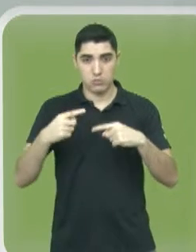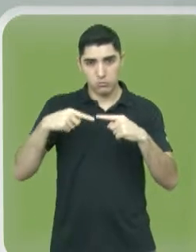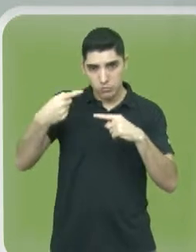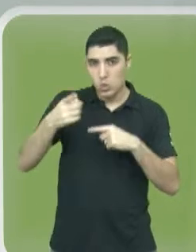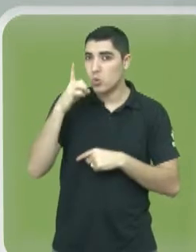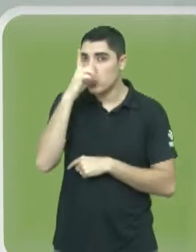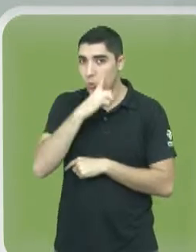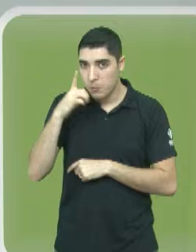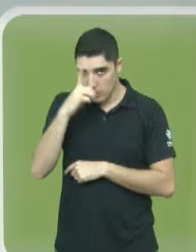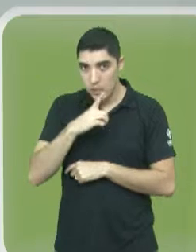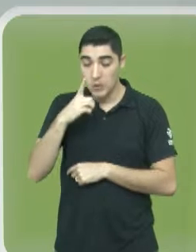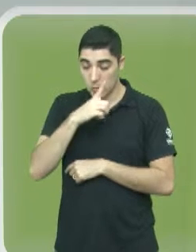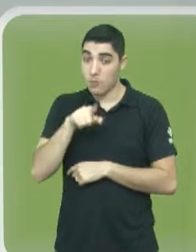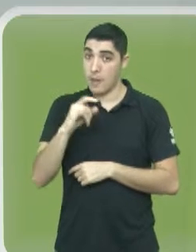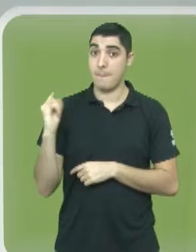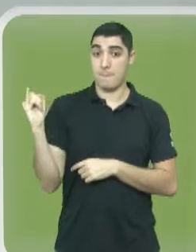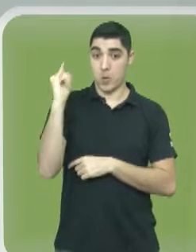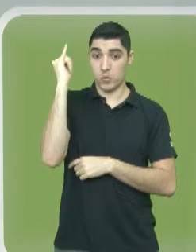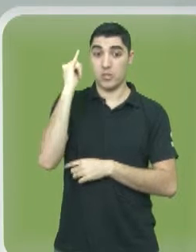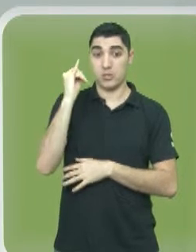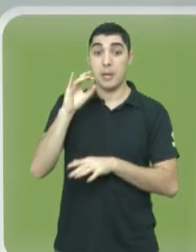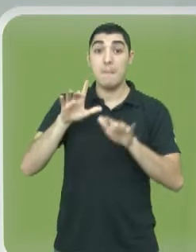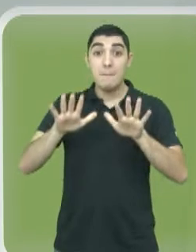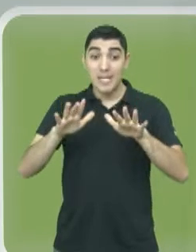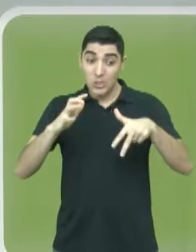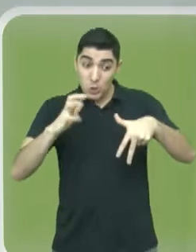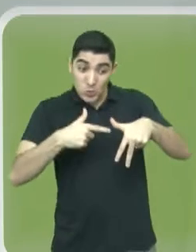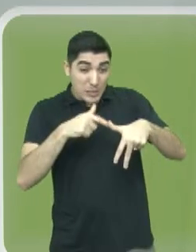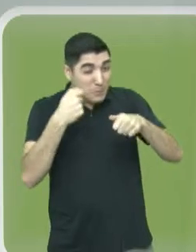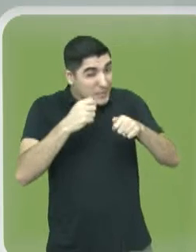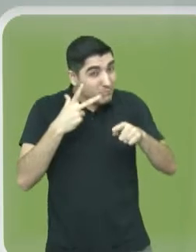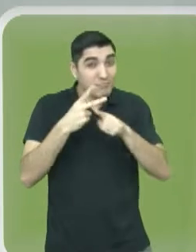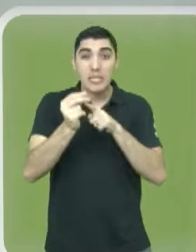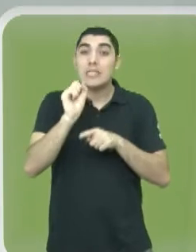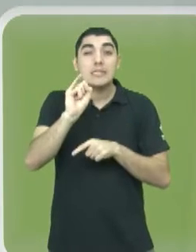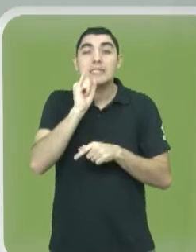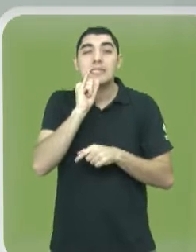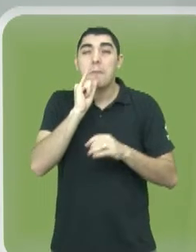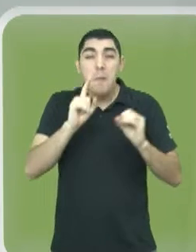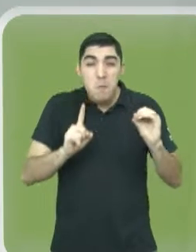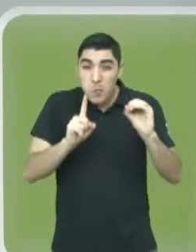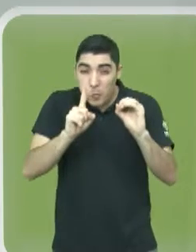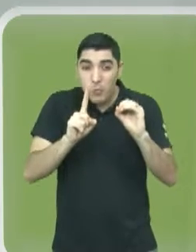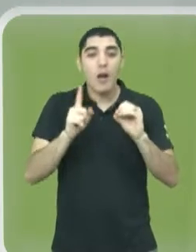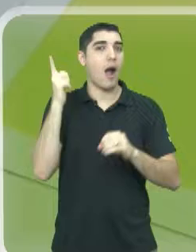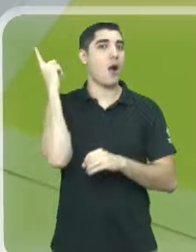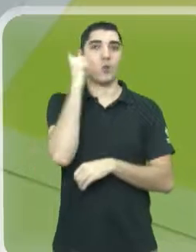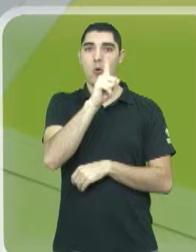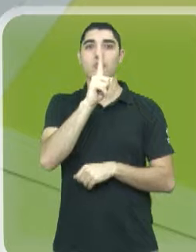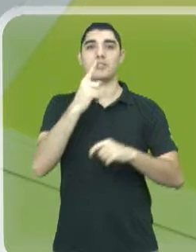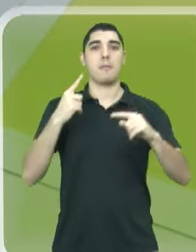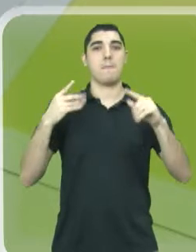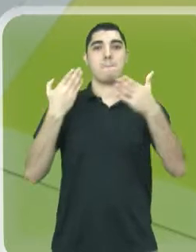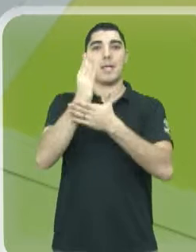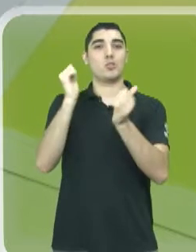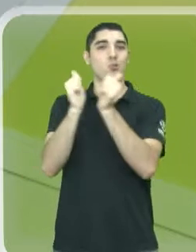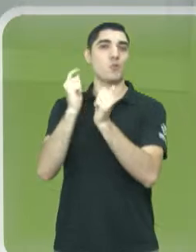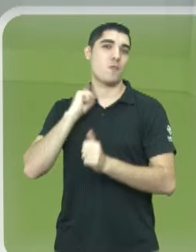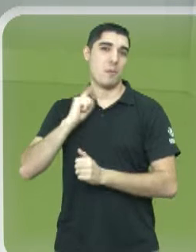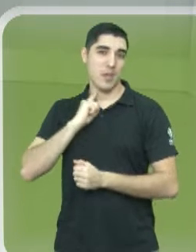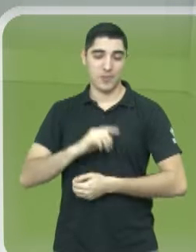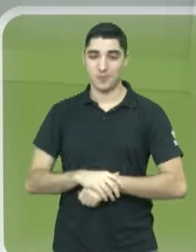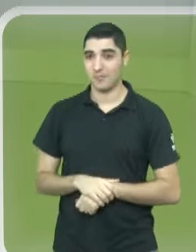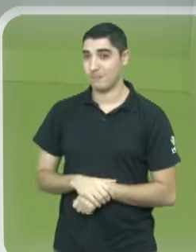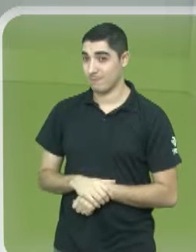domingo. Jogo importante, mas o Joseense só depende dele. Vitória magrinha, 1-0, 8 pontos, está lá junto com o Flamengo na próxima fase.